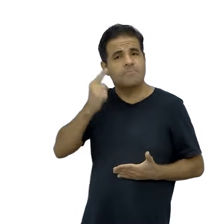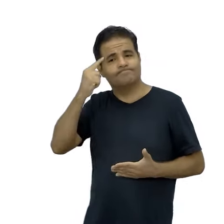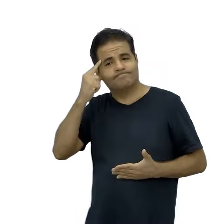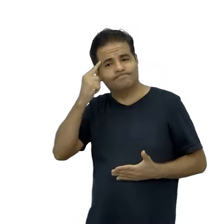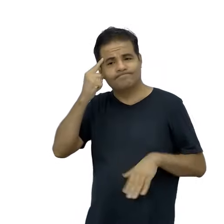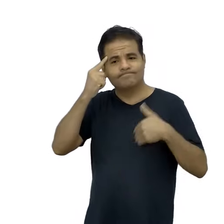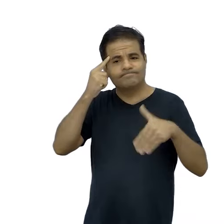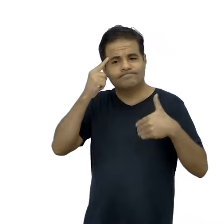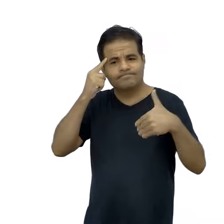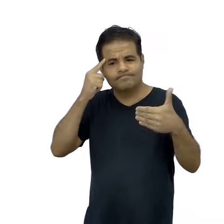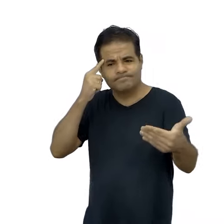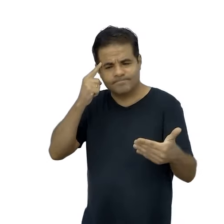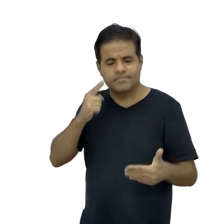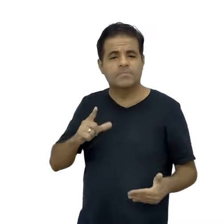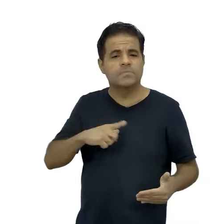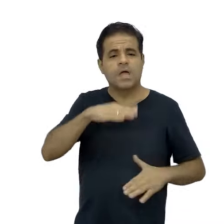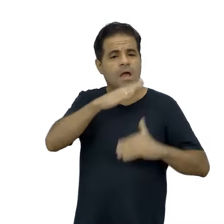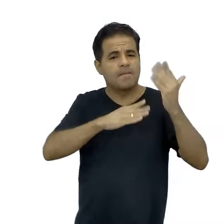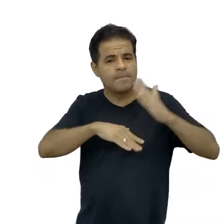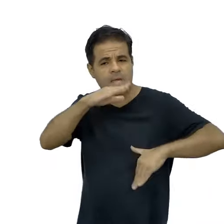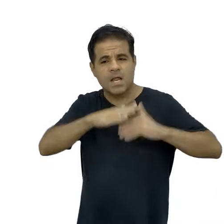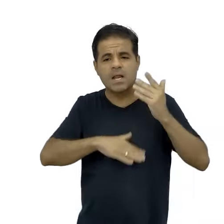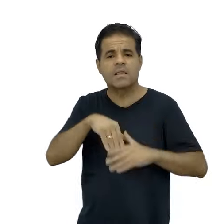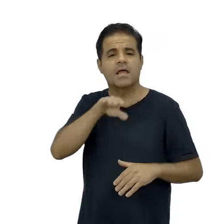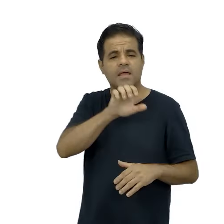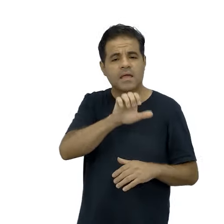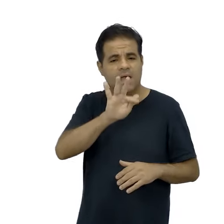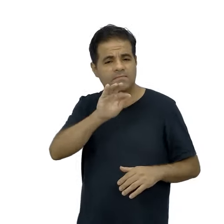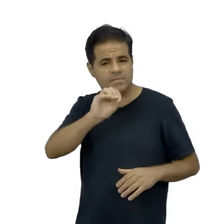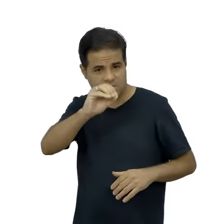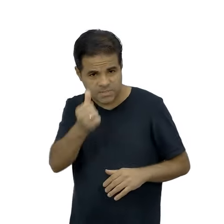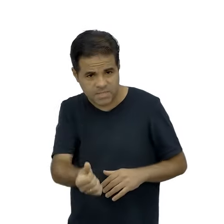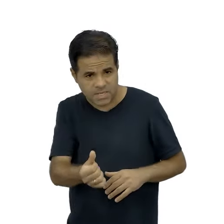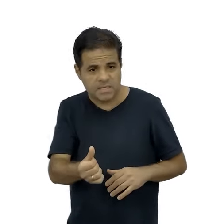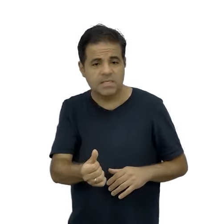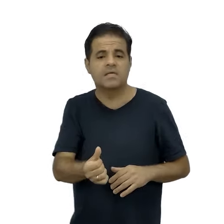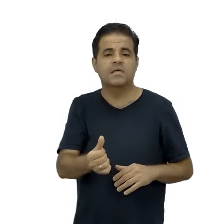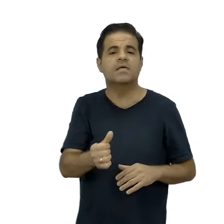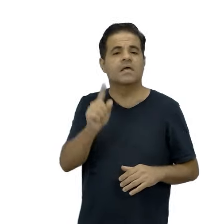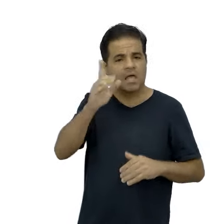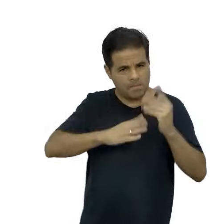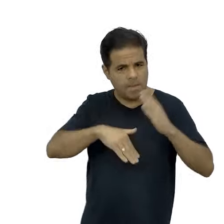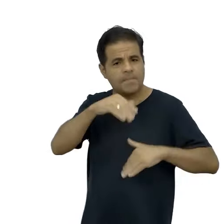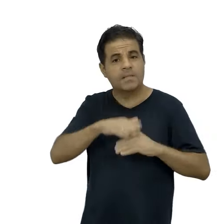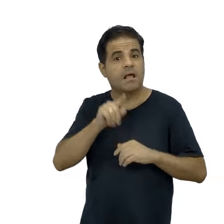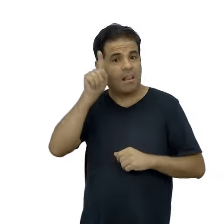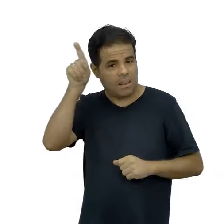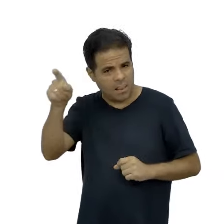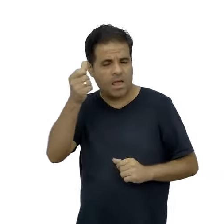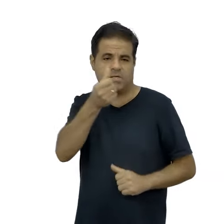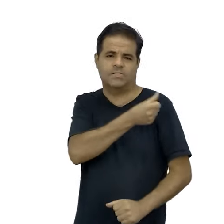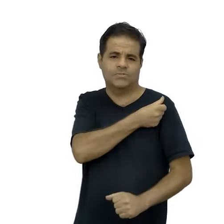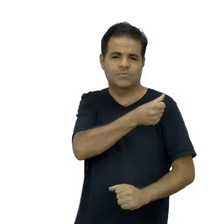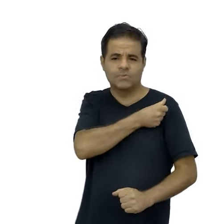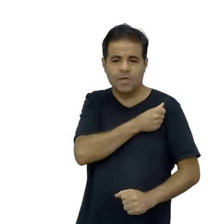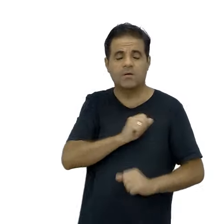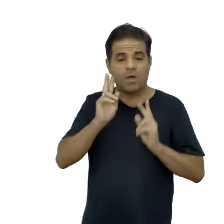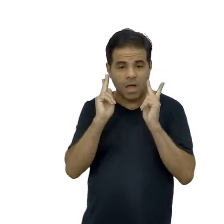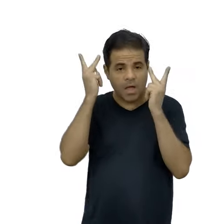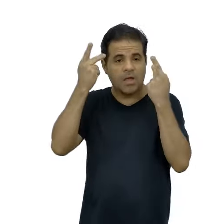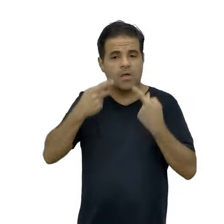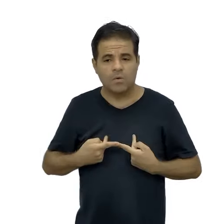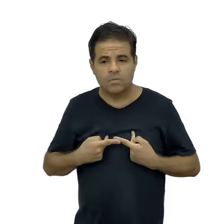aqui a habilidade EF06, MA08, que é uma habilidade lá do 6º ano, né,